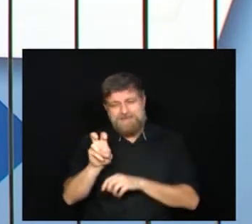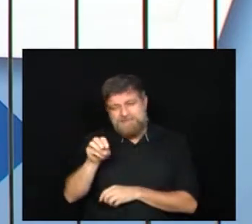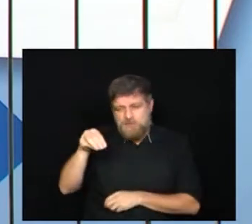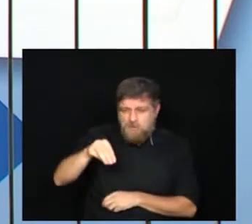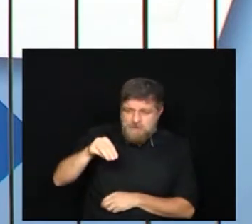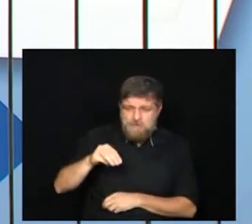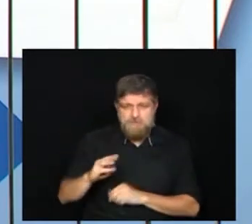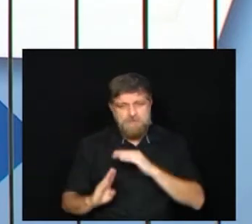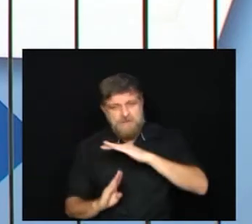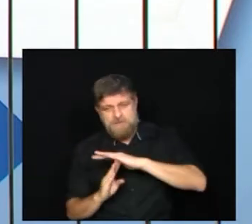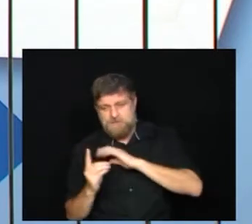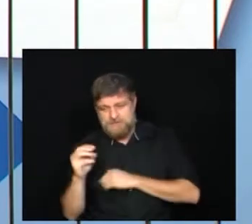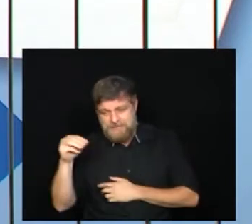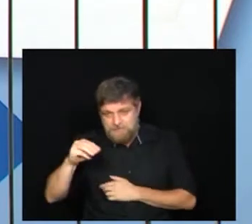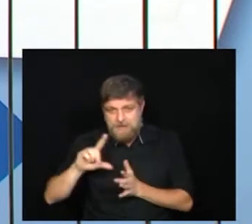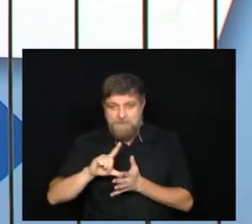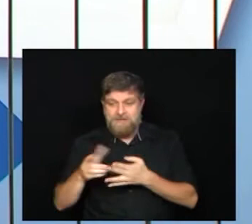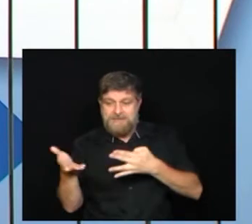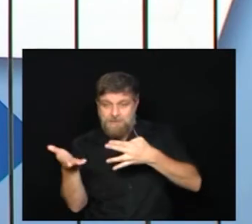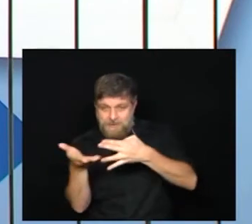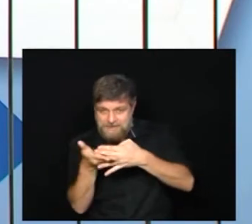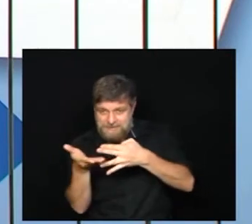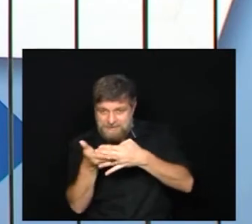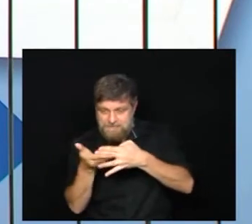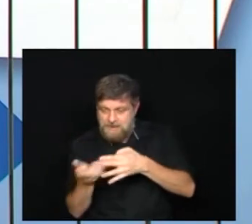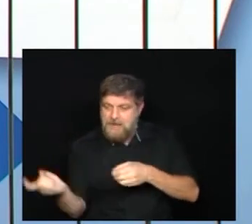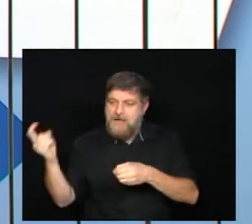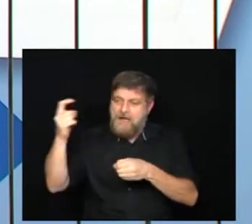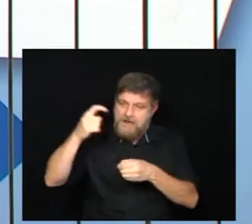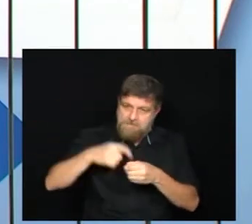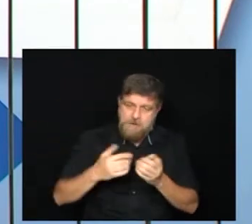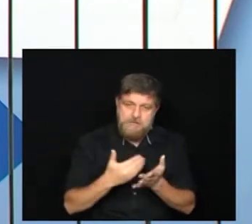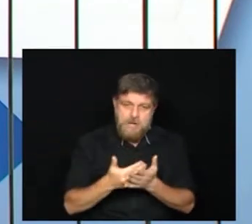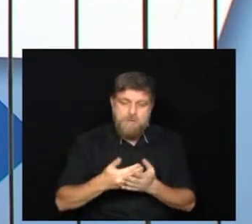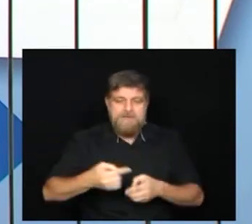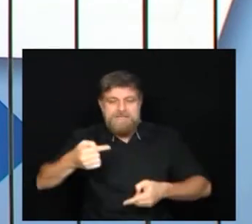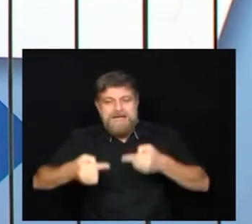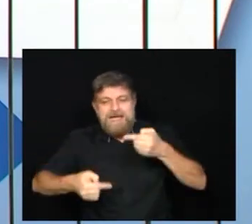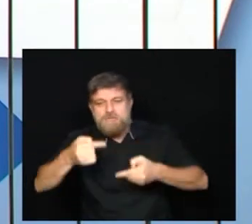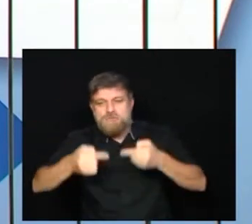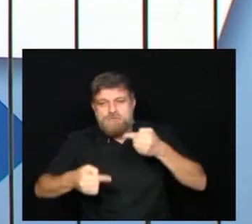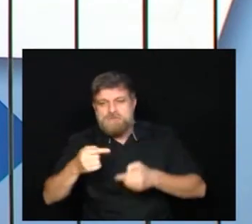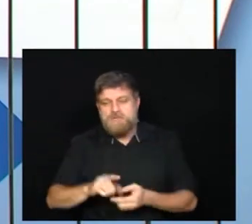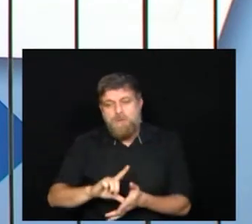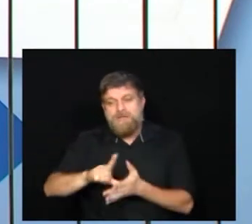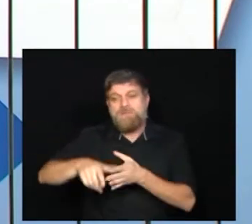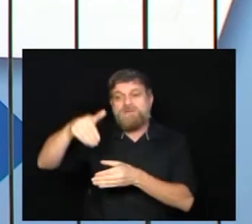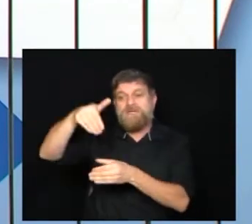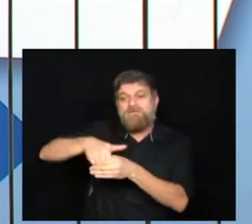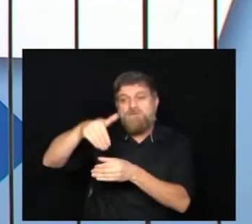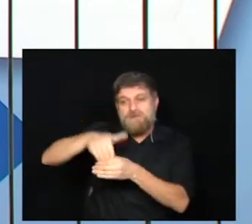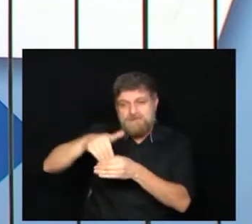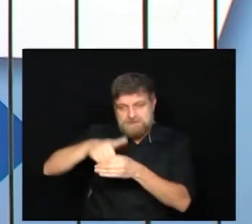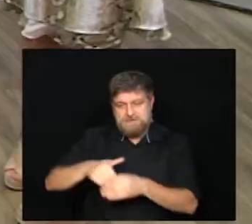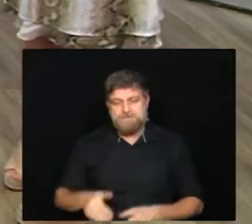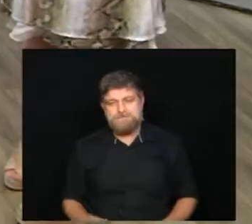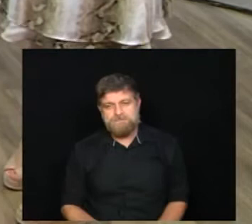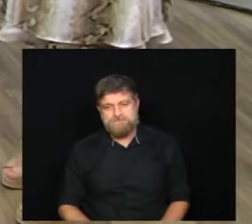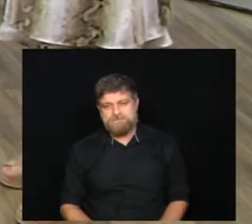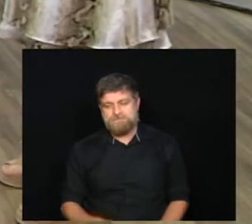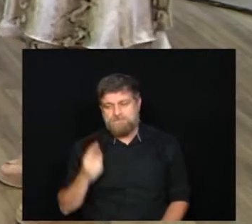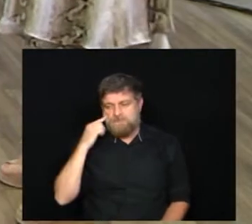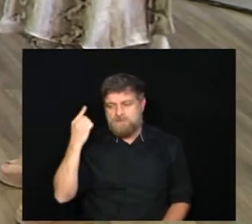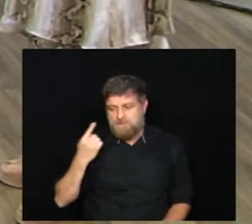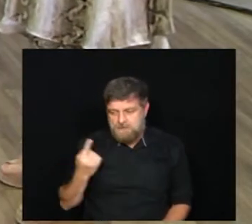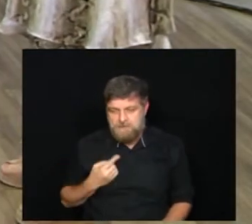10 minutos. Depois tem um intervalo regimental e aí então começa a discussão e votação dos projetos da pauta. Mina